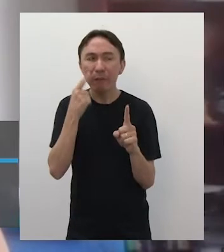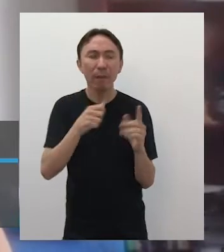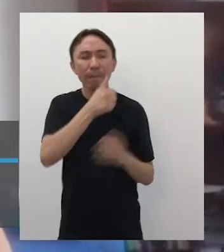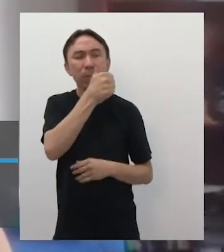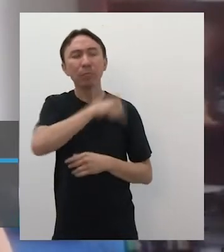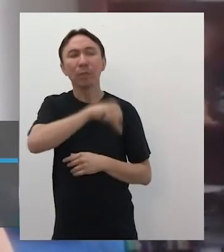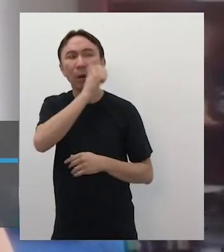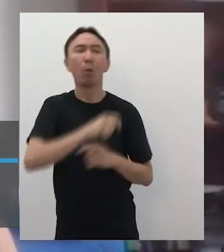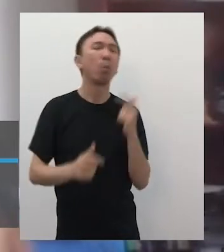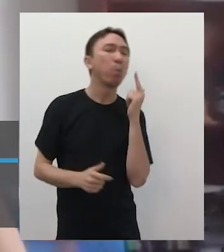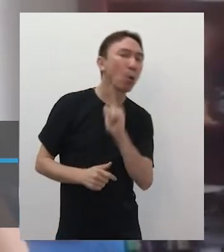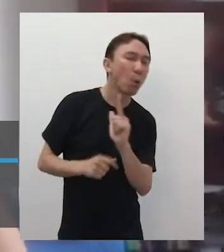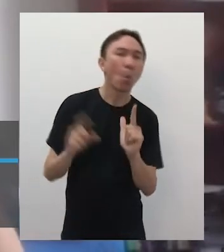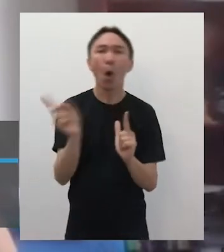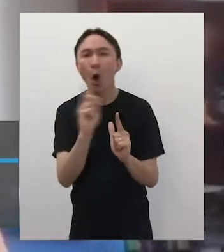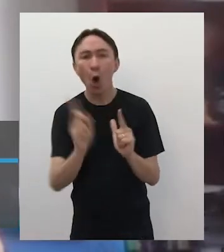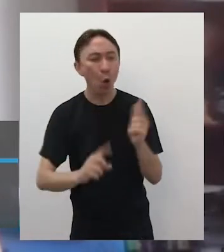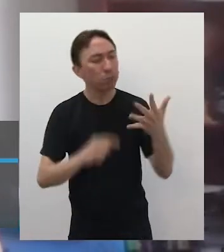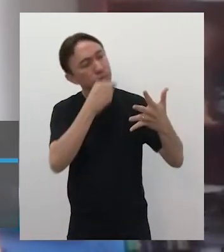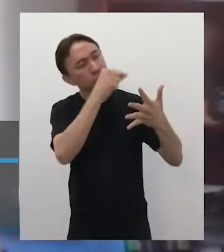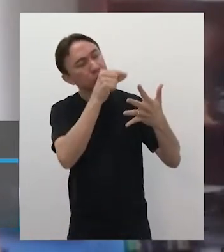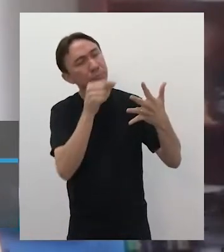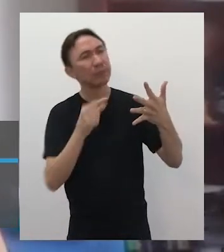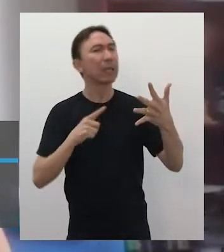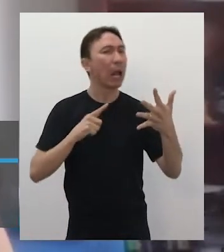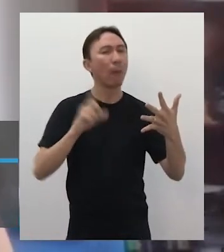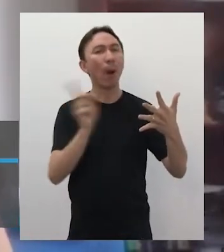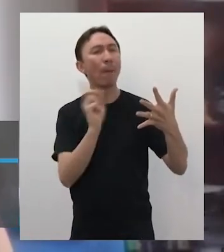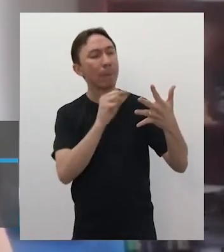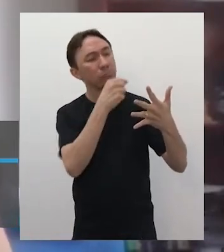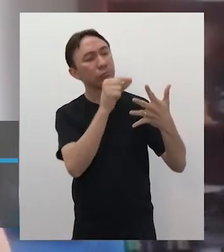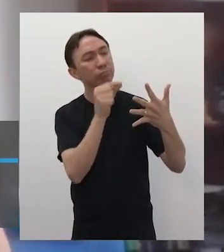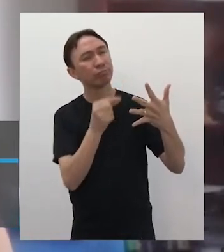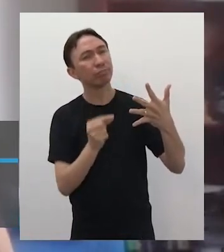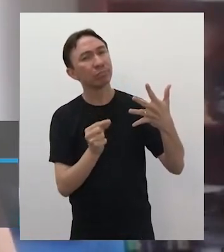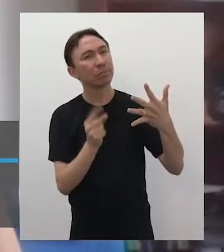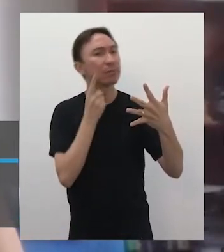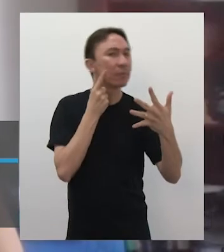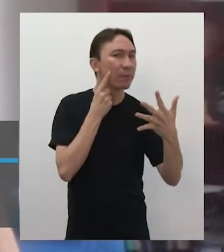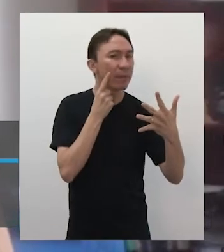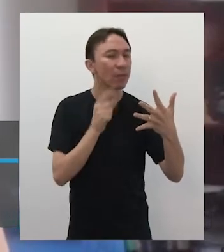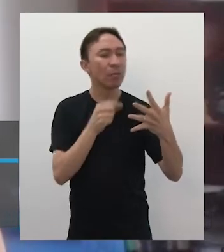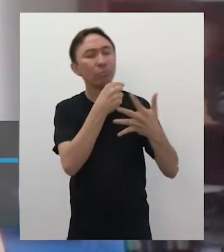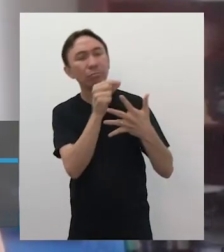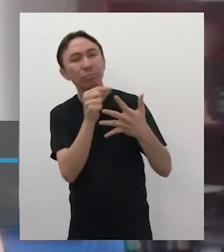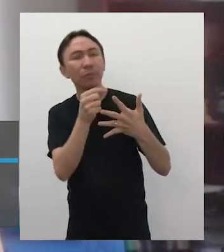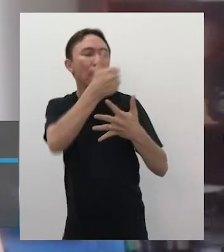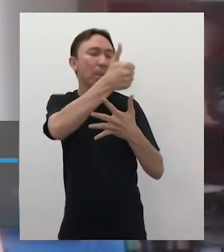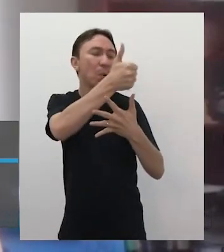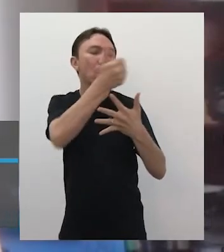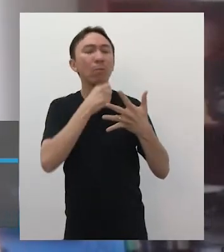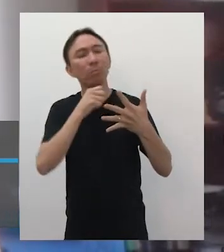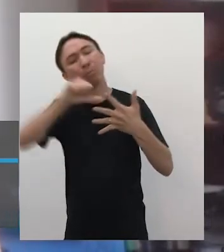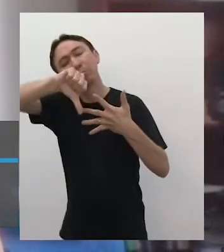não cumpriu aquele objetivo, aquele compromisso, aquele combinado, a gente acaba deixando muito para o